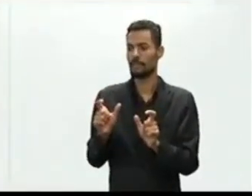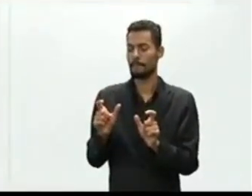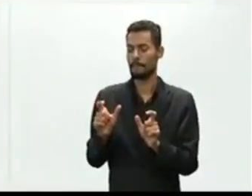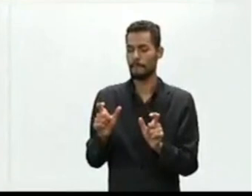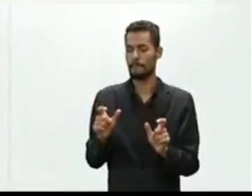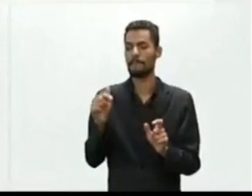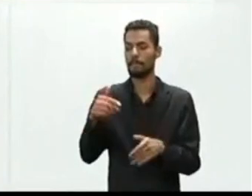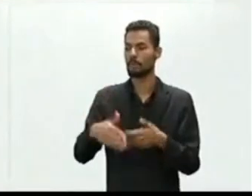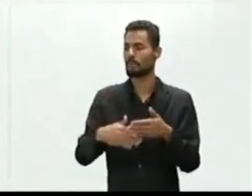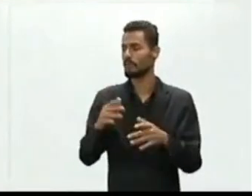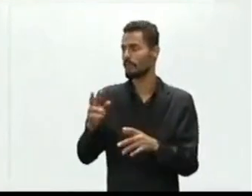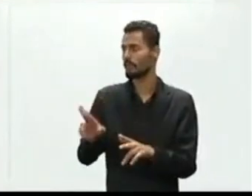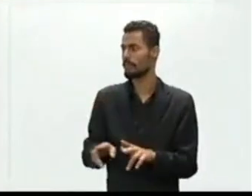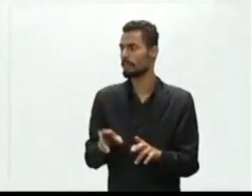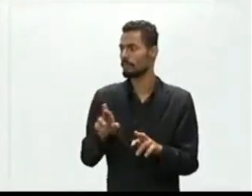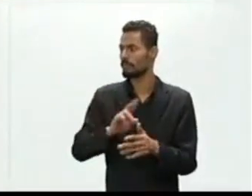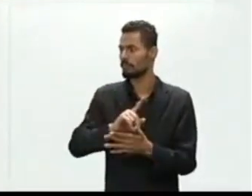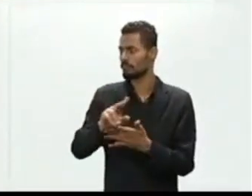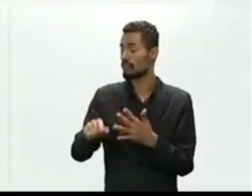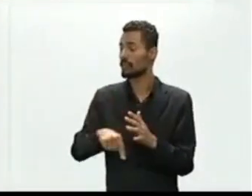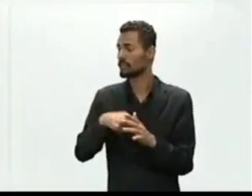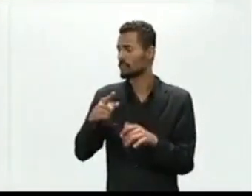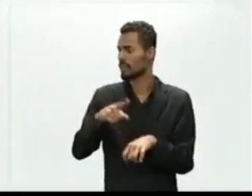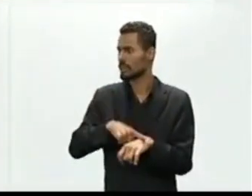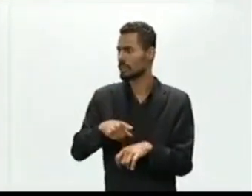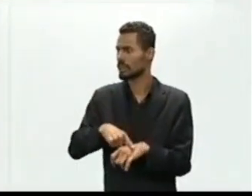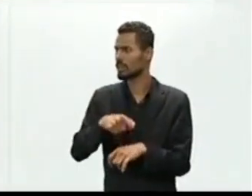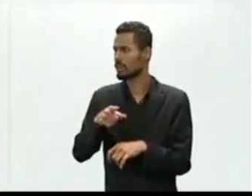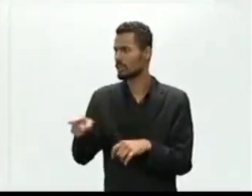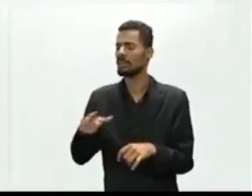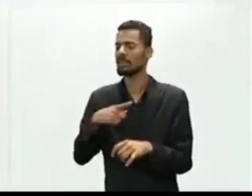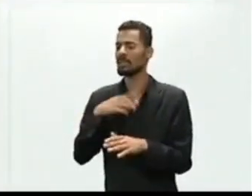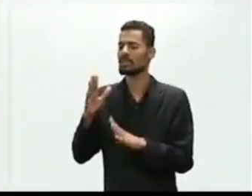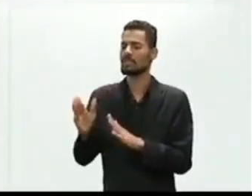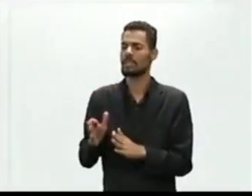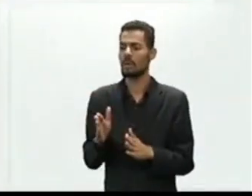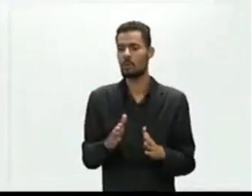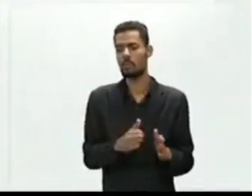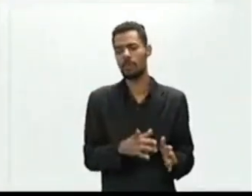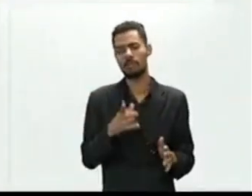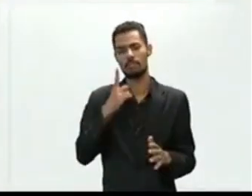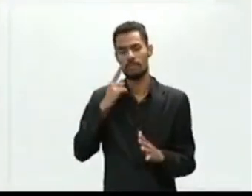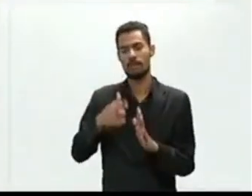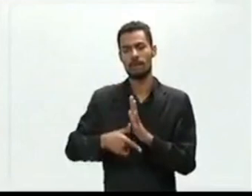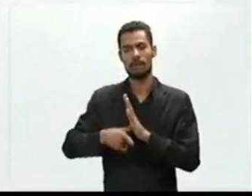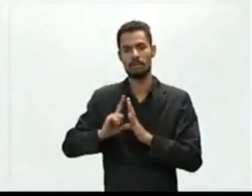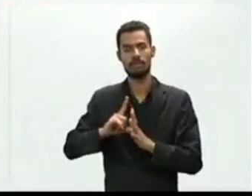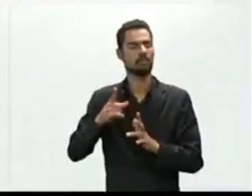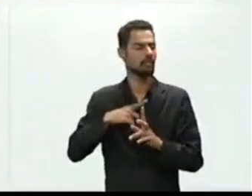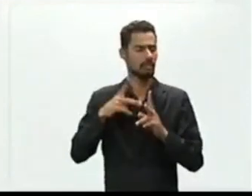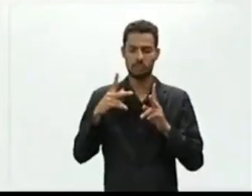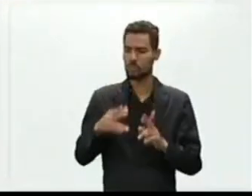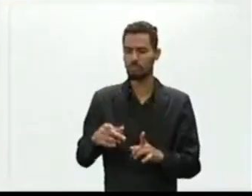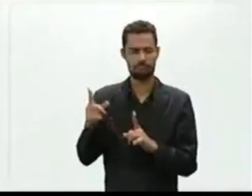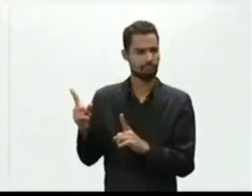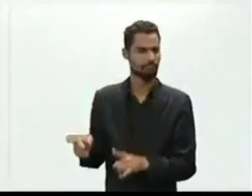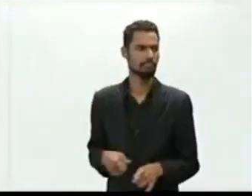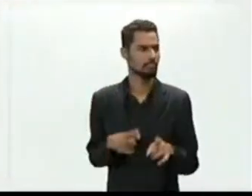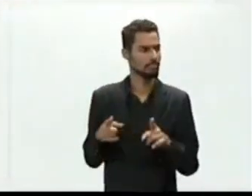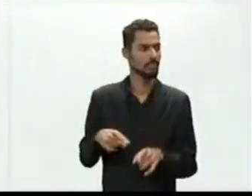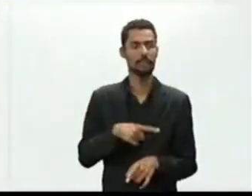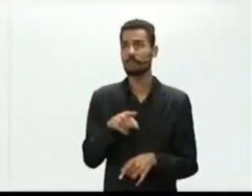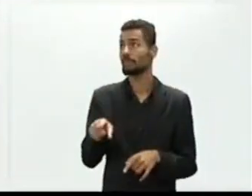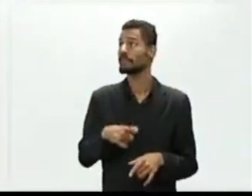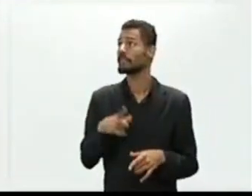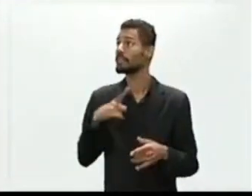esse processo várias vezes, depois de um tempo você vai ter aqui, ó, aquela sequência como essa anterior, você vai ter de novo aqui replicada, né? Só que você